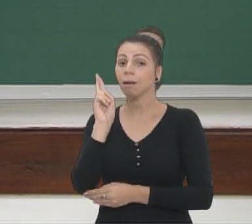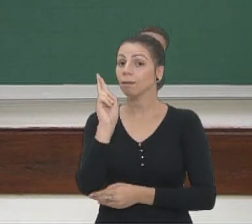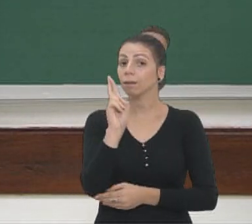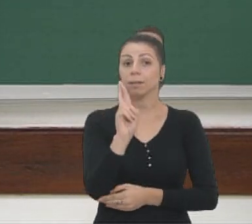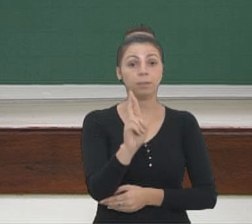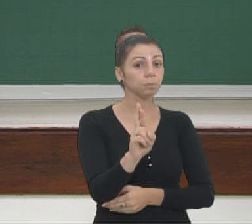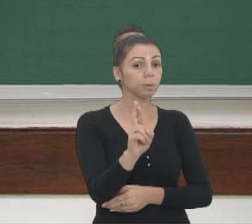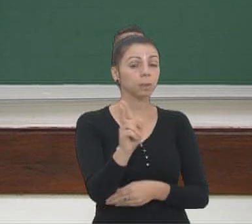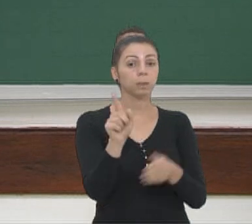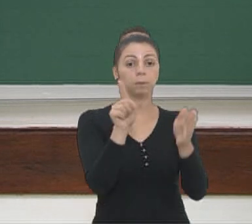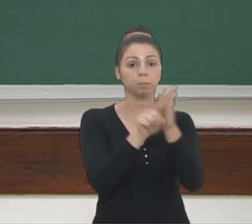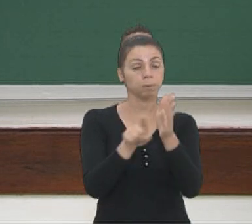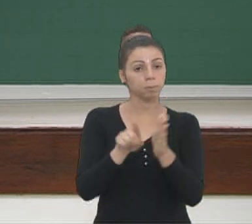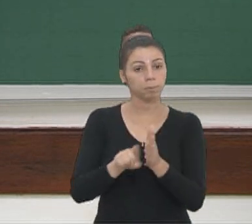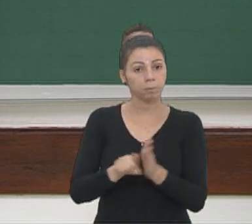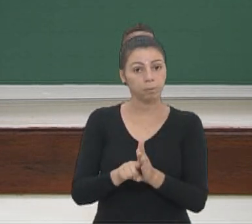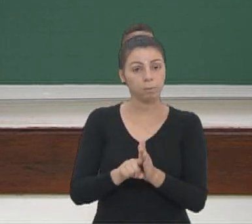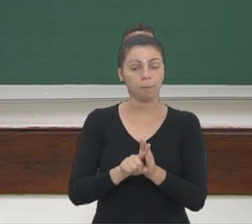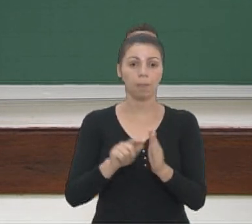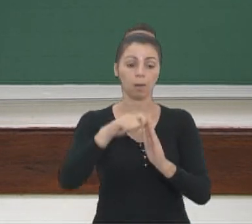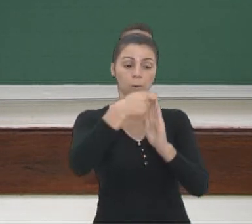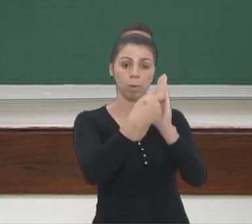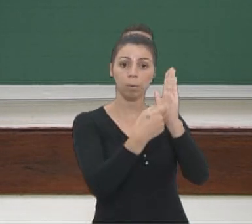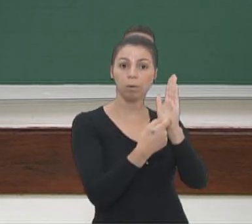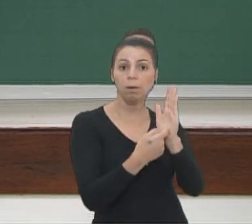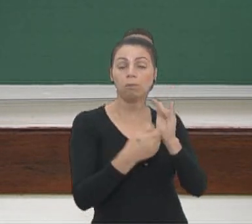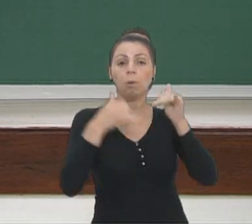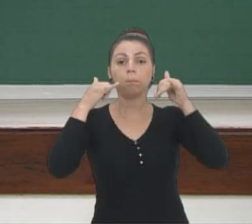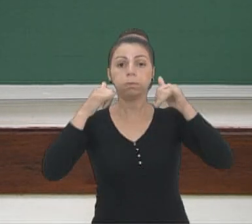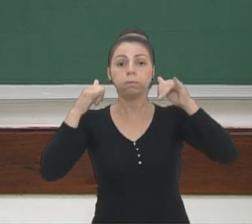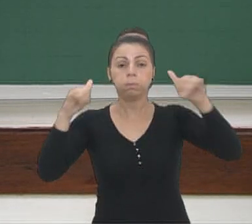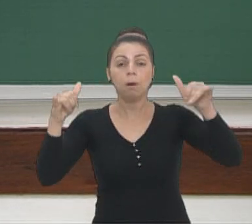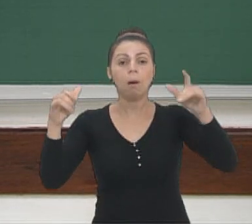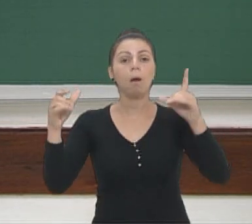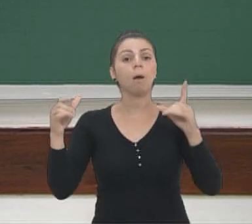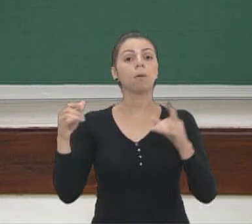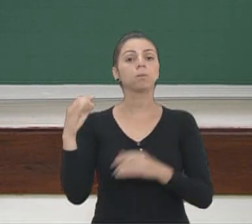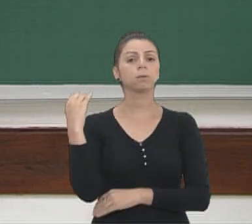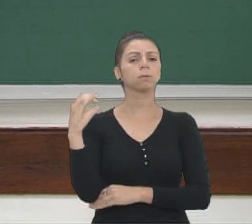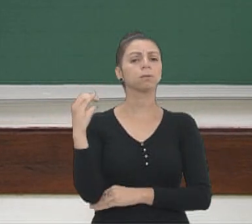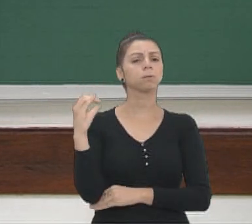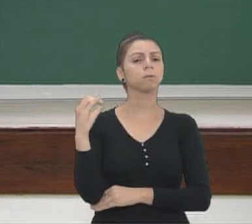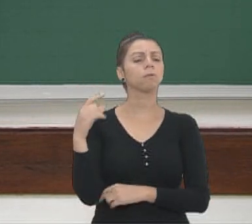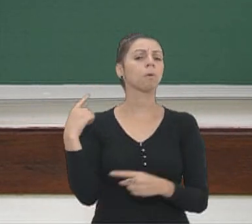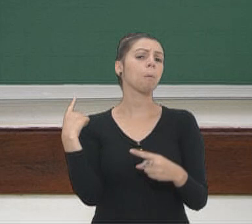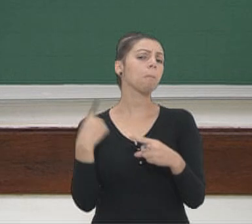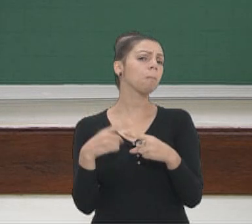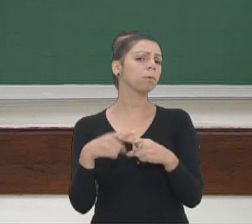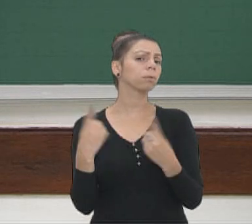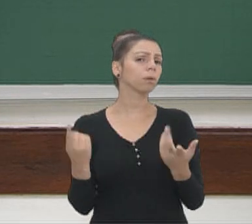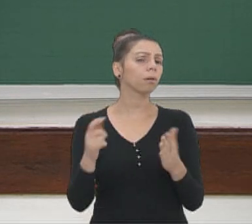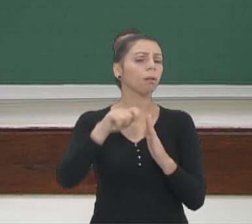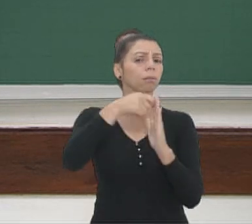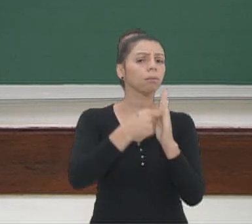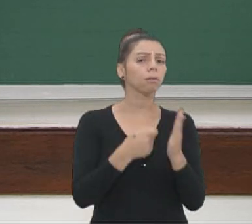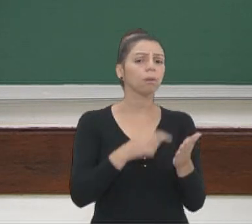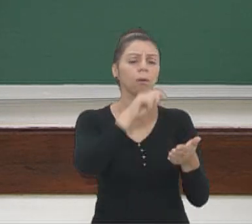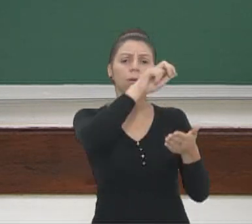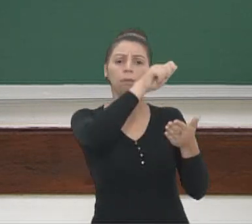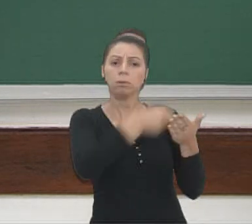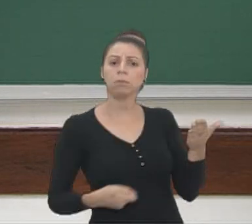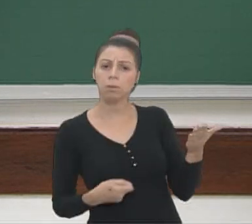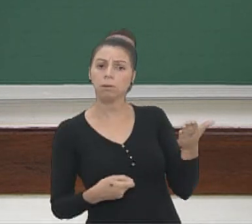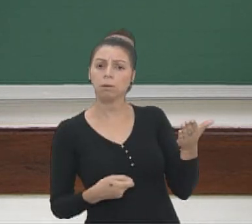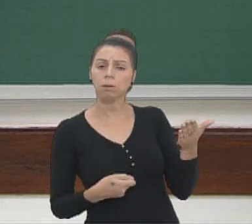essas questões. O texto de divulgação científica, para quem que ele é escrito? Segundo, quem